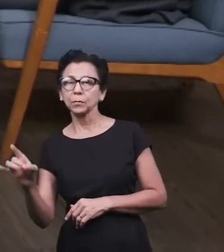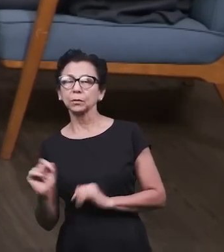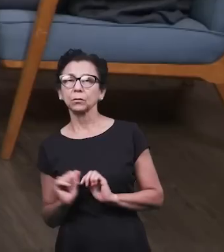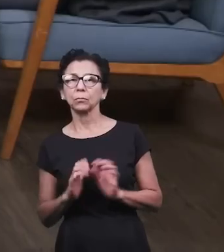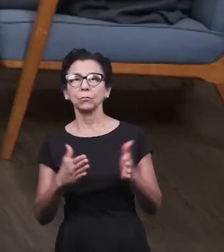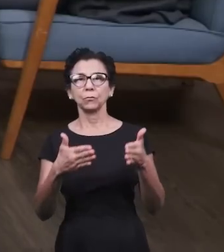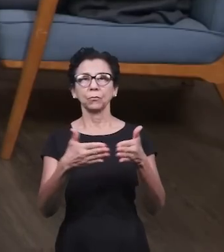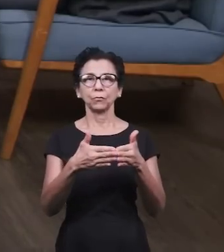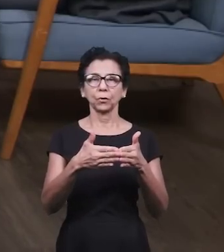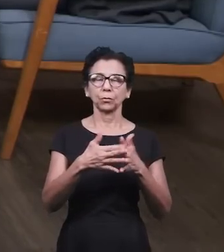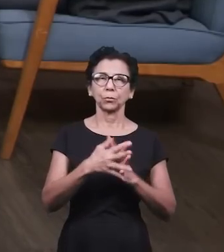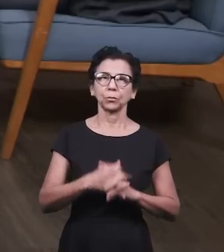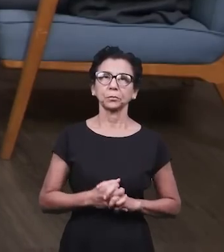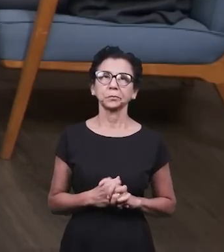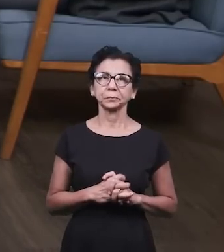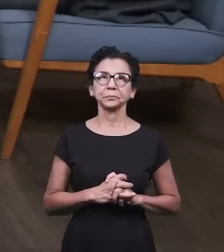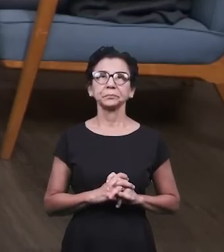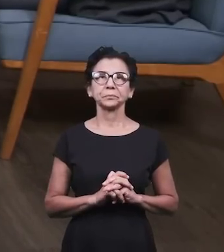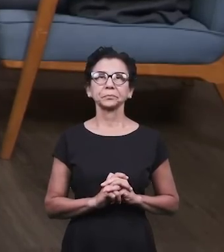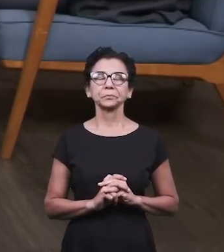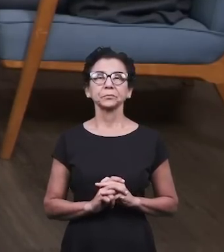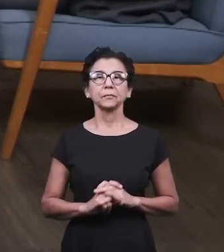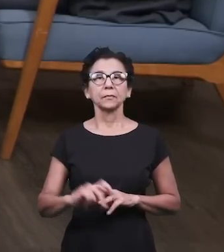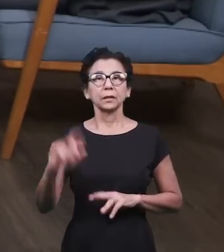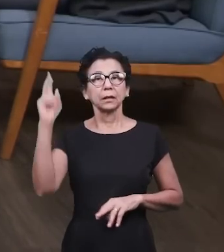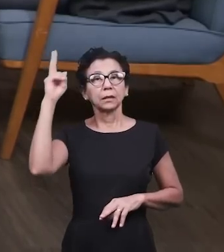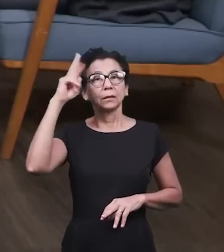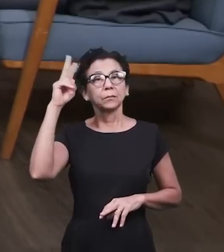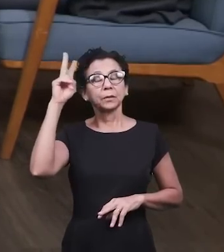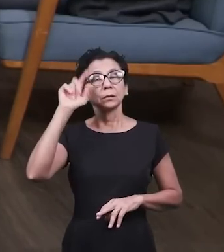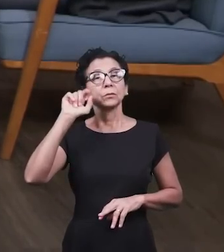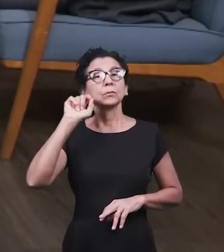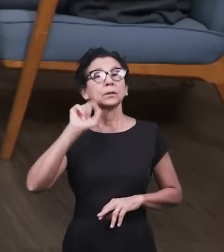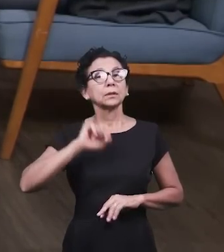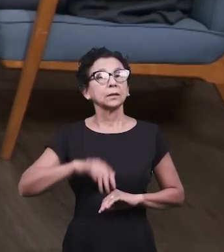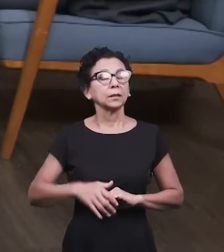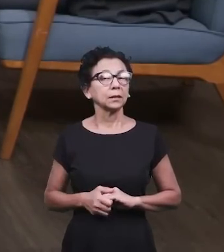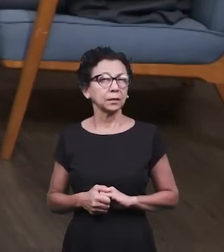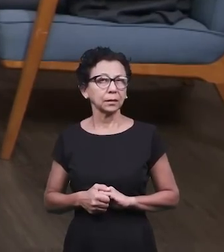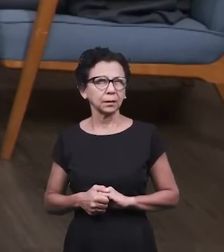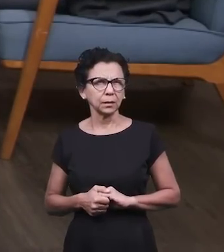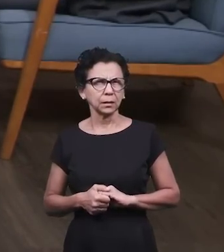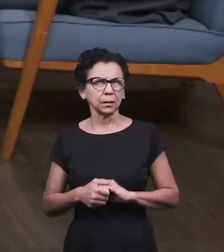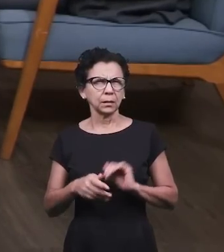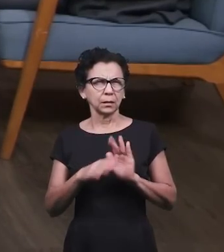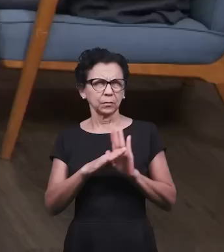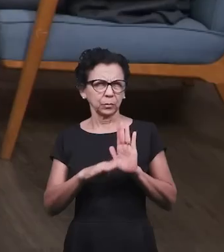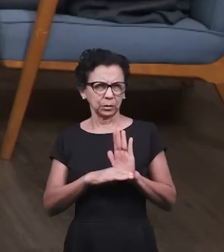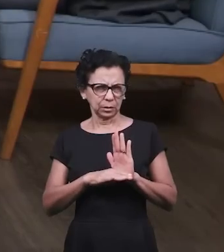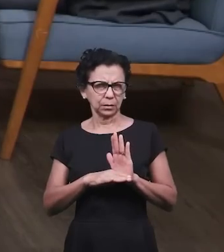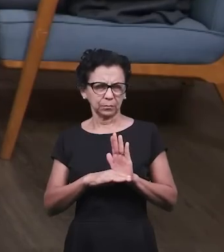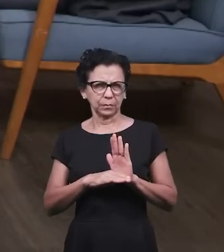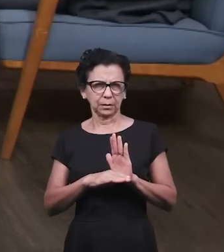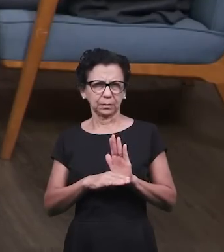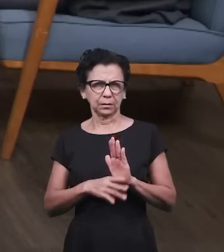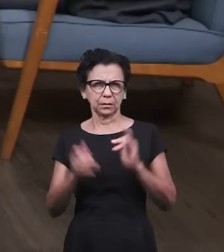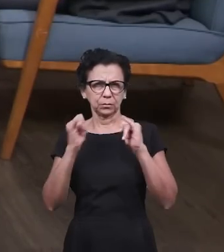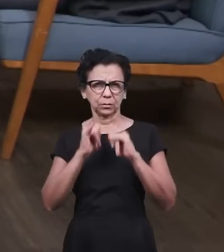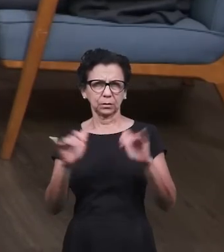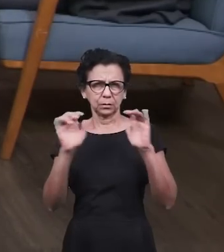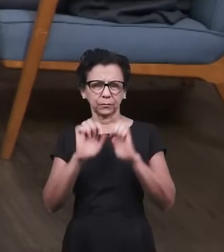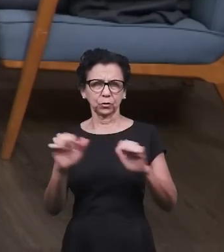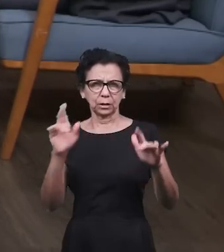contextualizar, lembrando que esse programa ele é feito a partir da Escola Bíblica Dominical da Igreja